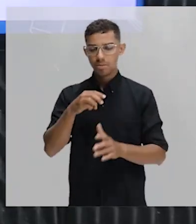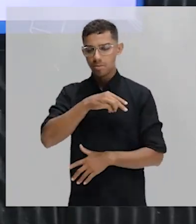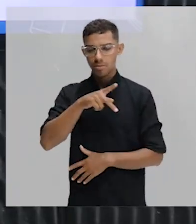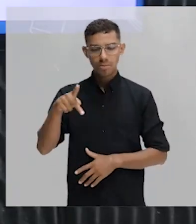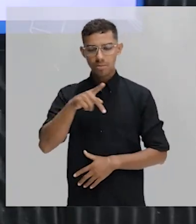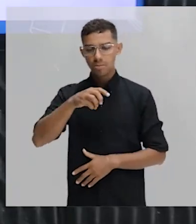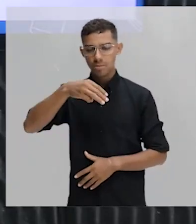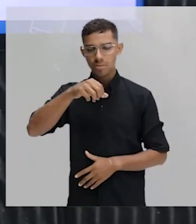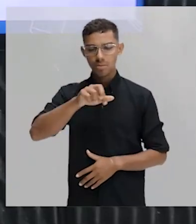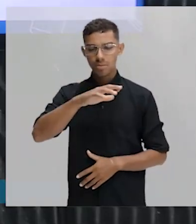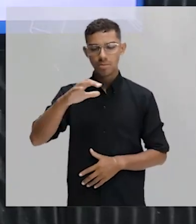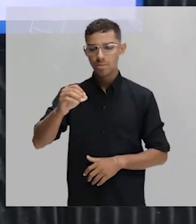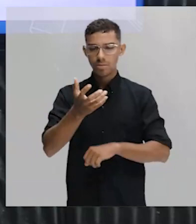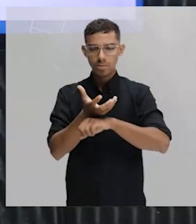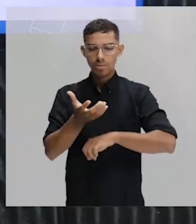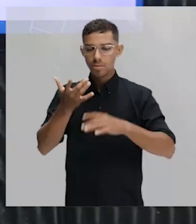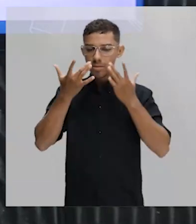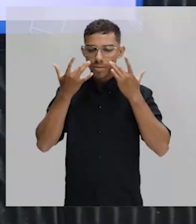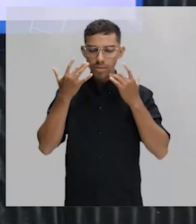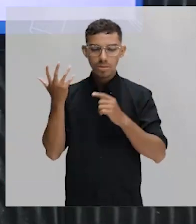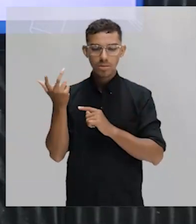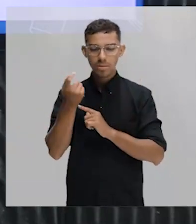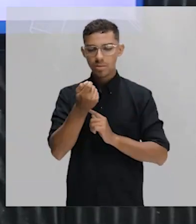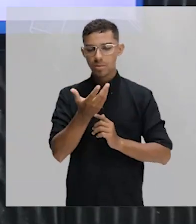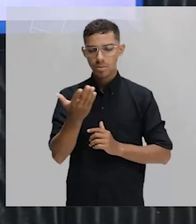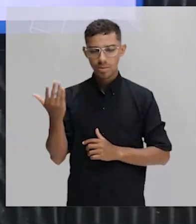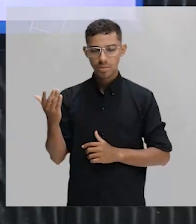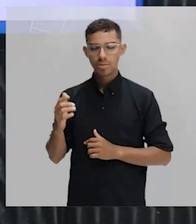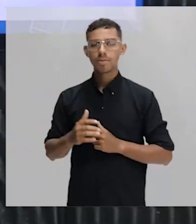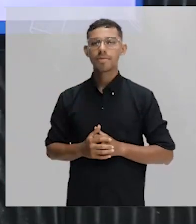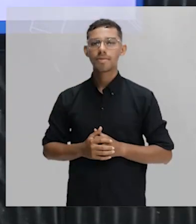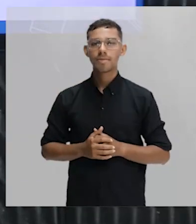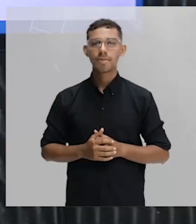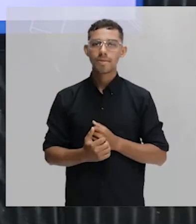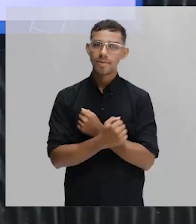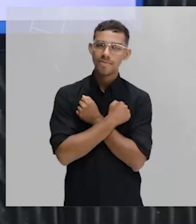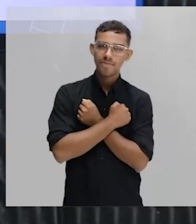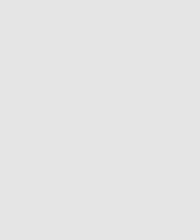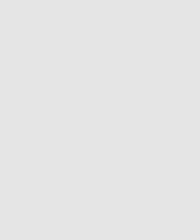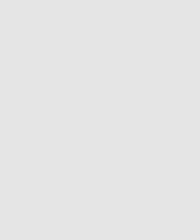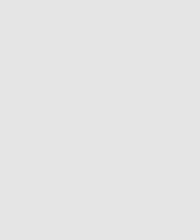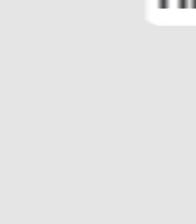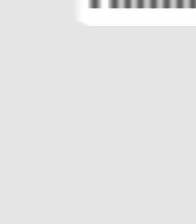Marcos Dominici, professor de arte, eu vou deixar vocês aqui com esse relevo bizantino. Um abraço.